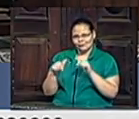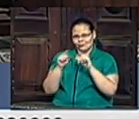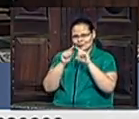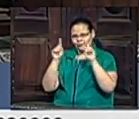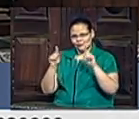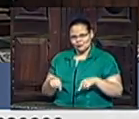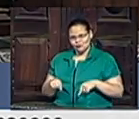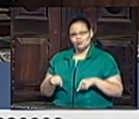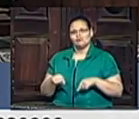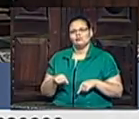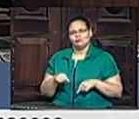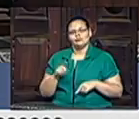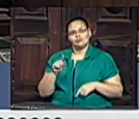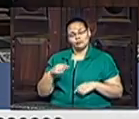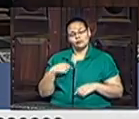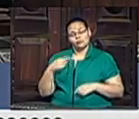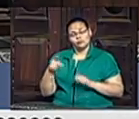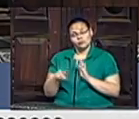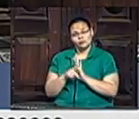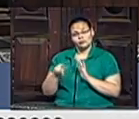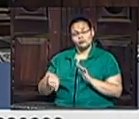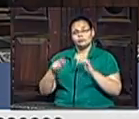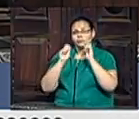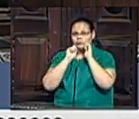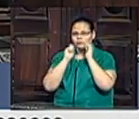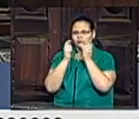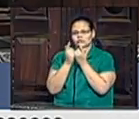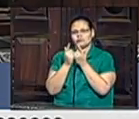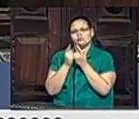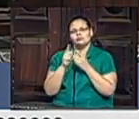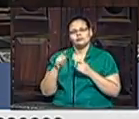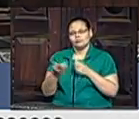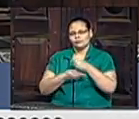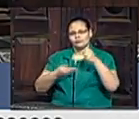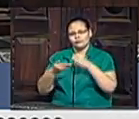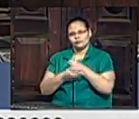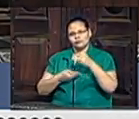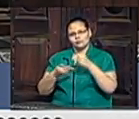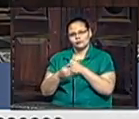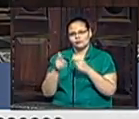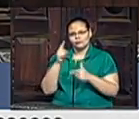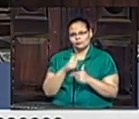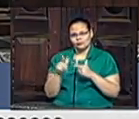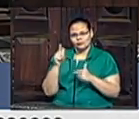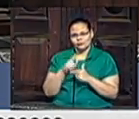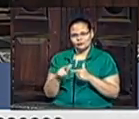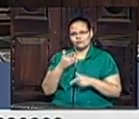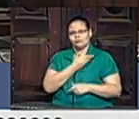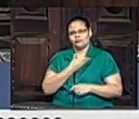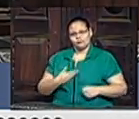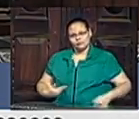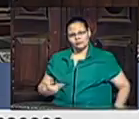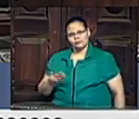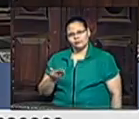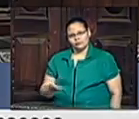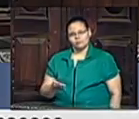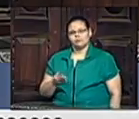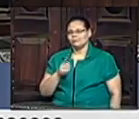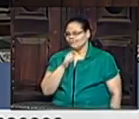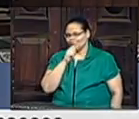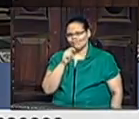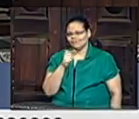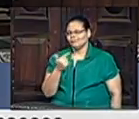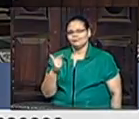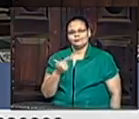e com a própria Assembleia Legislativa, sequer com a sua base de sustentação. Então, o problema deste governo, além da